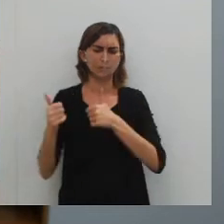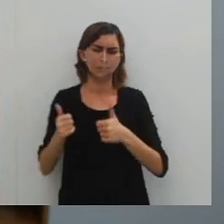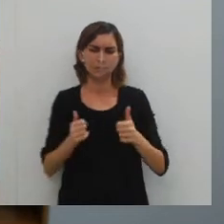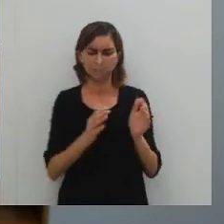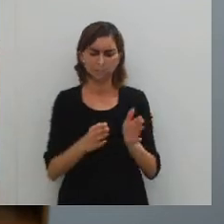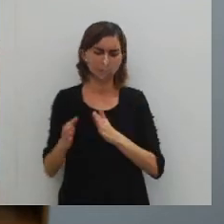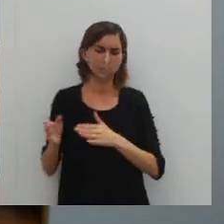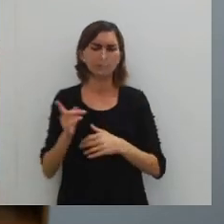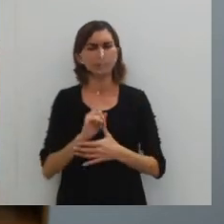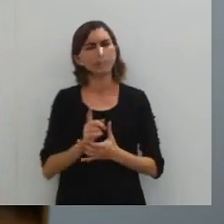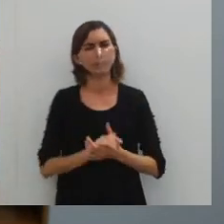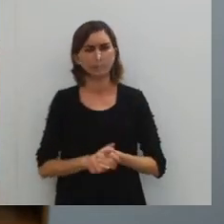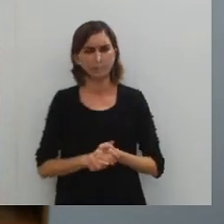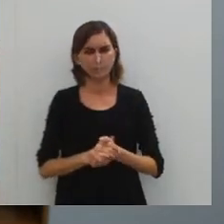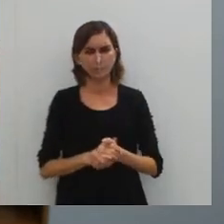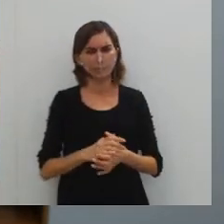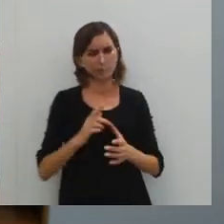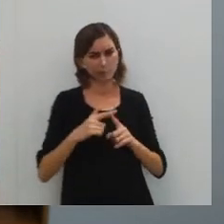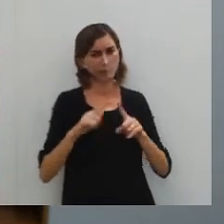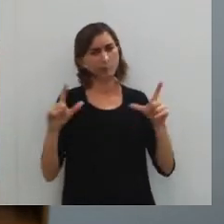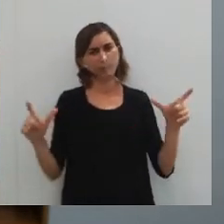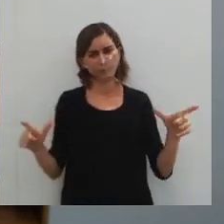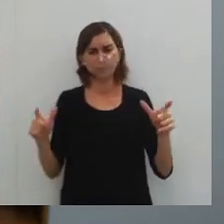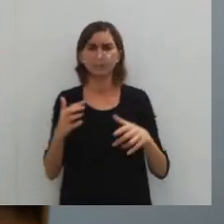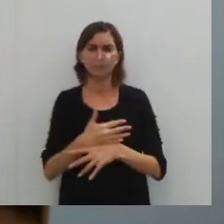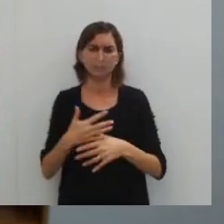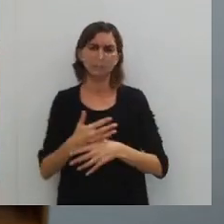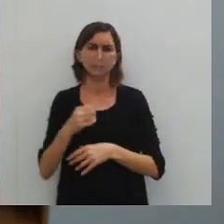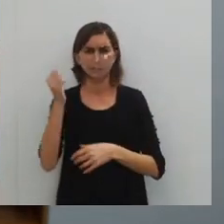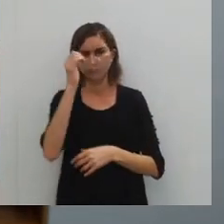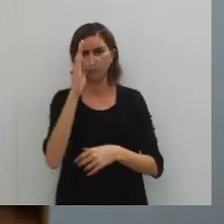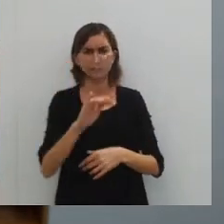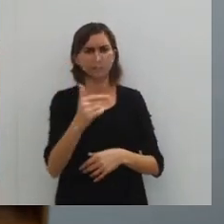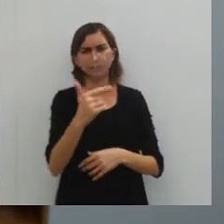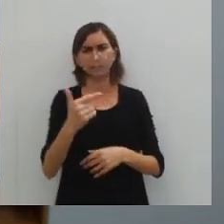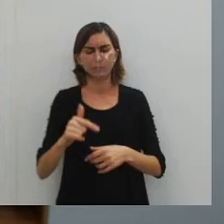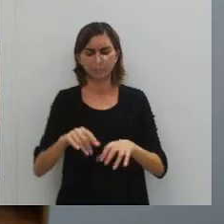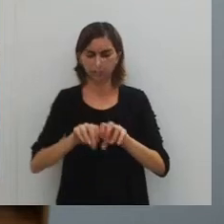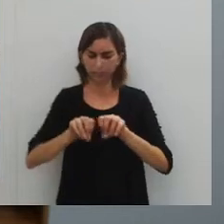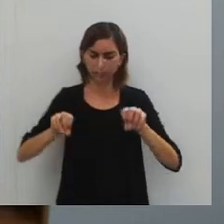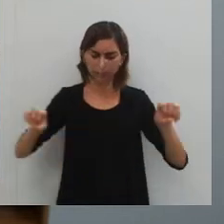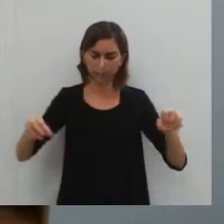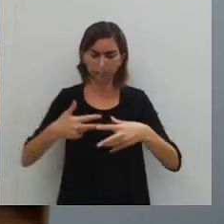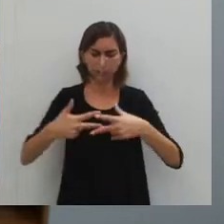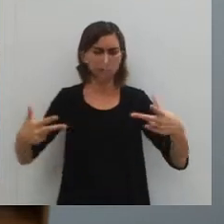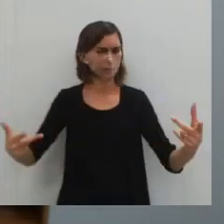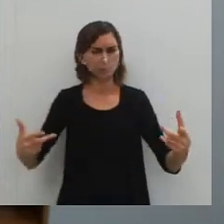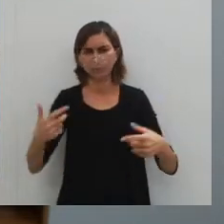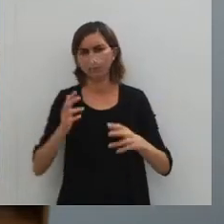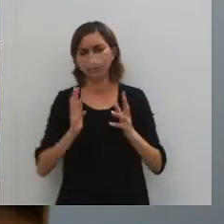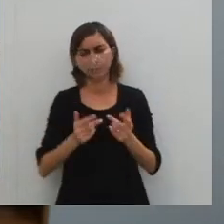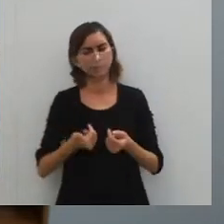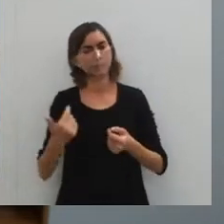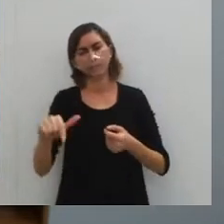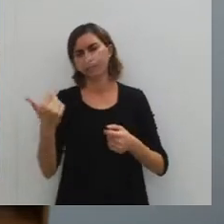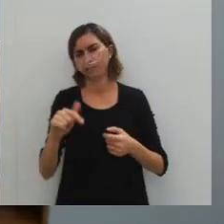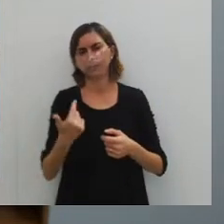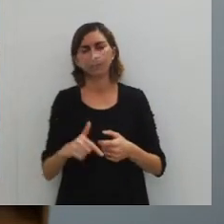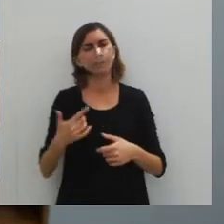saneadas, tá? A maioria das cidades brasileiras não tem rede de tratamento de esgoto e saneamento